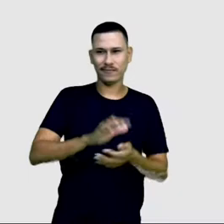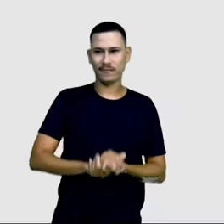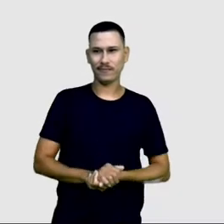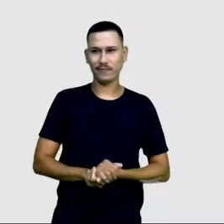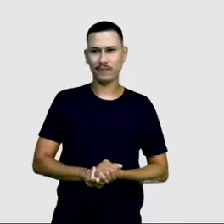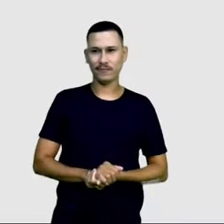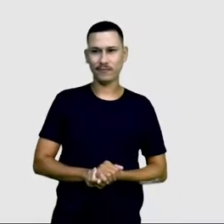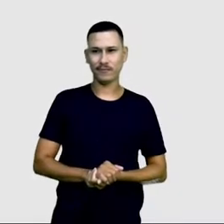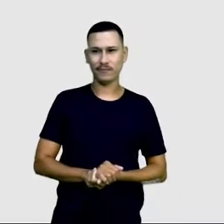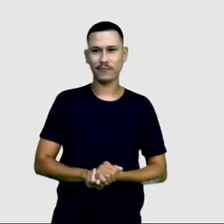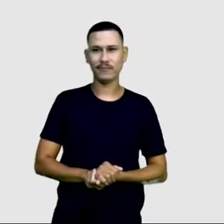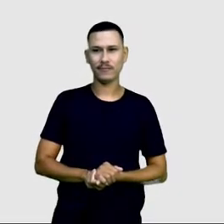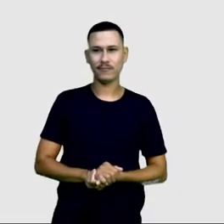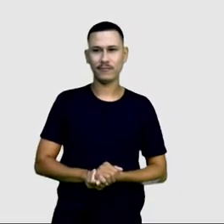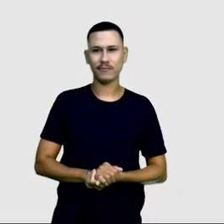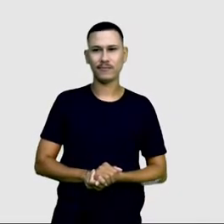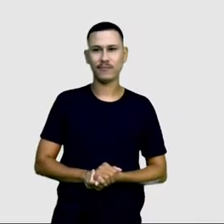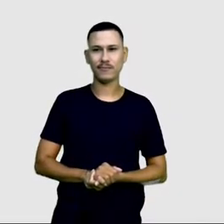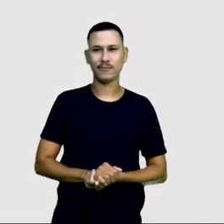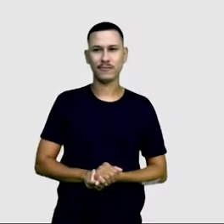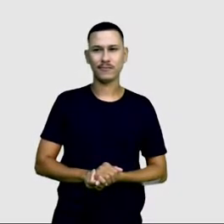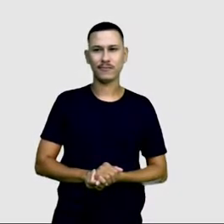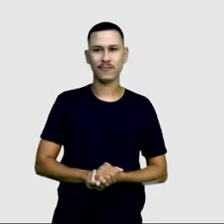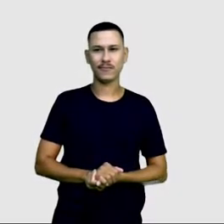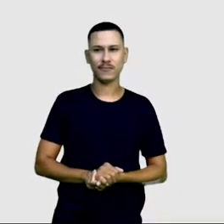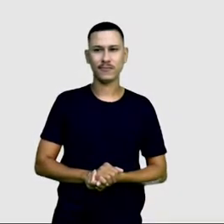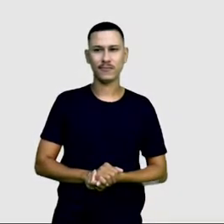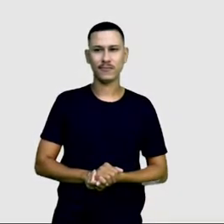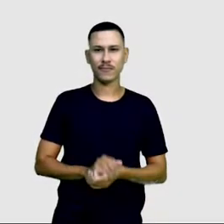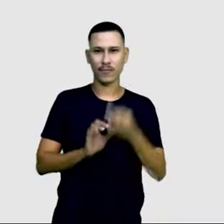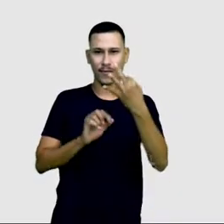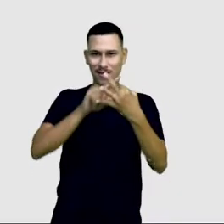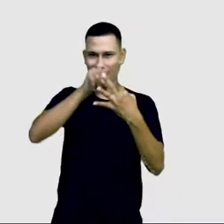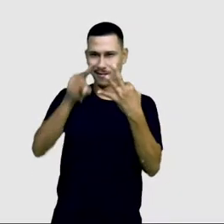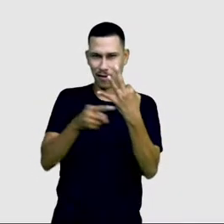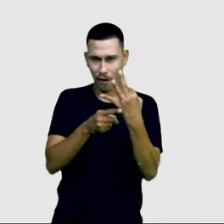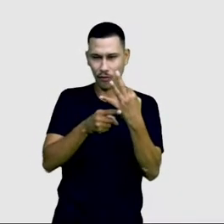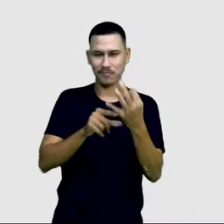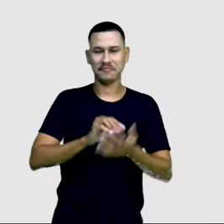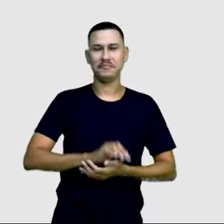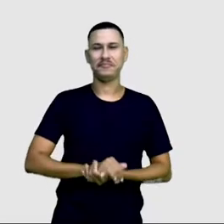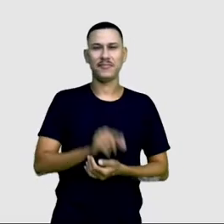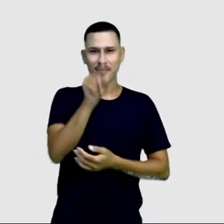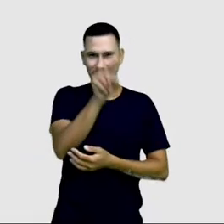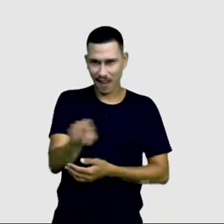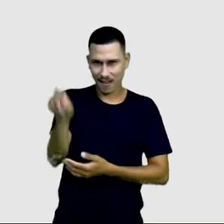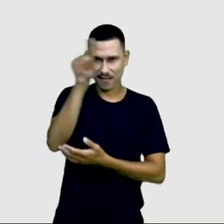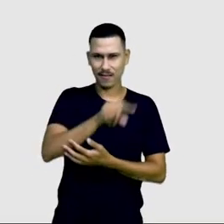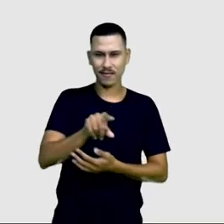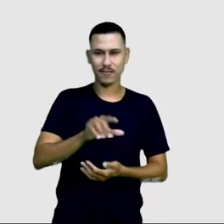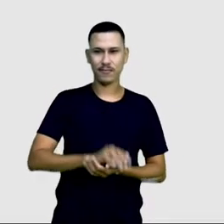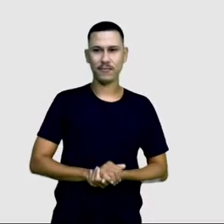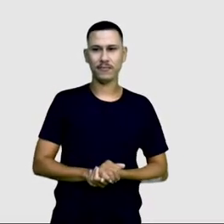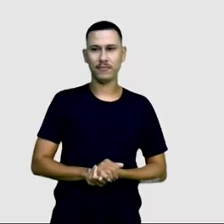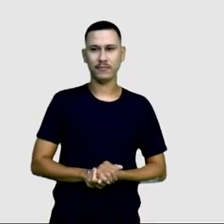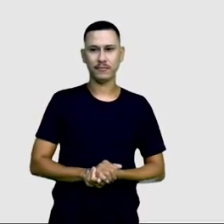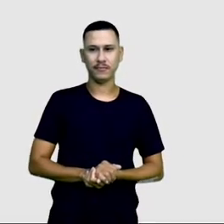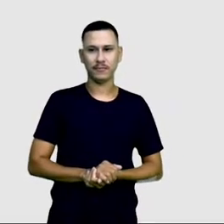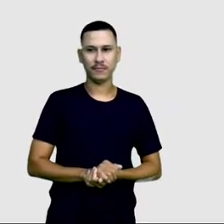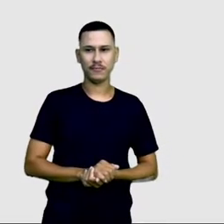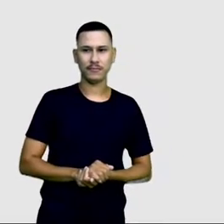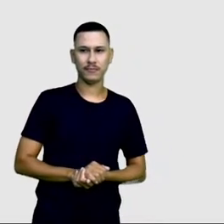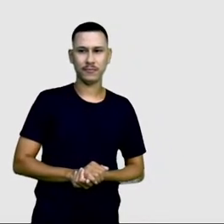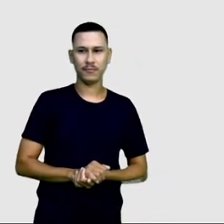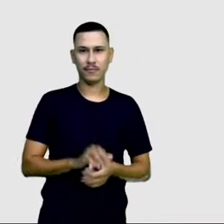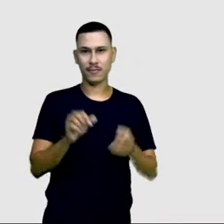essa, essa e essa. Por quê? Né? Vou destacar as três. Quais